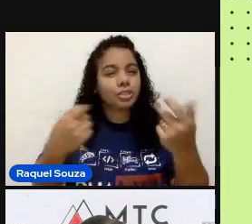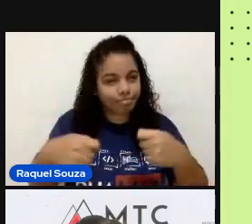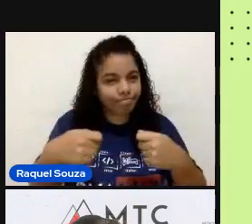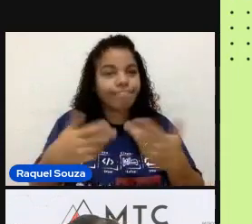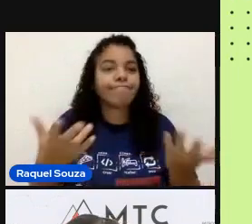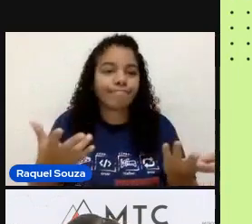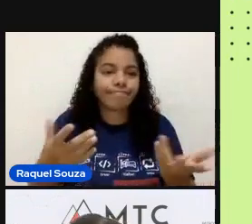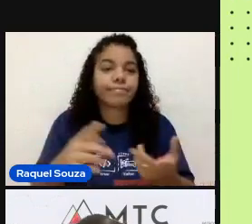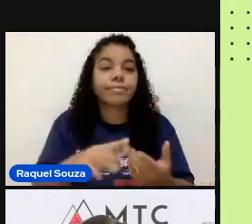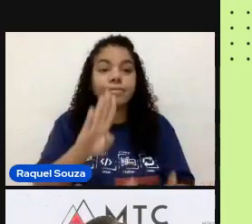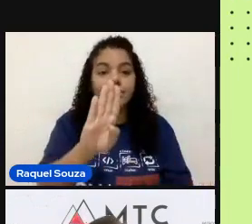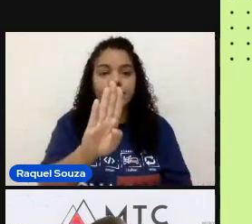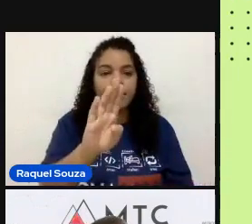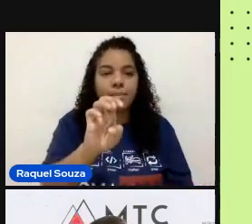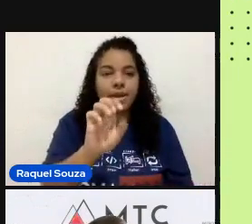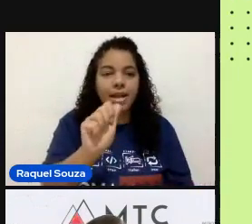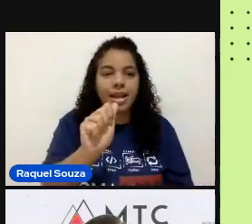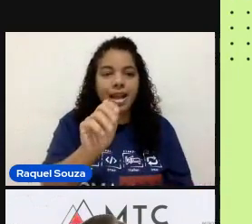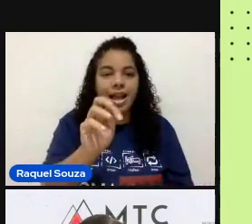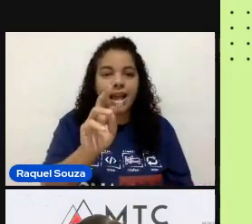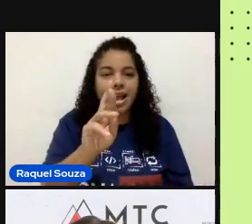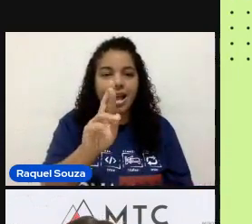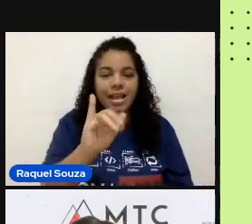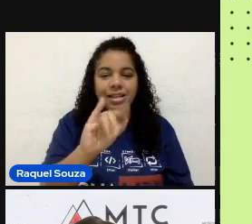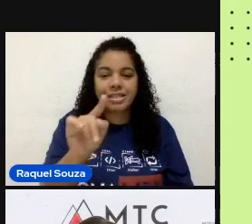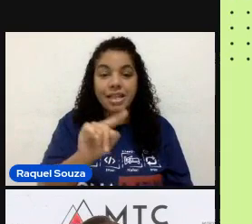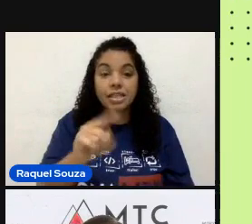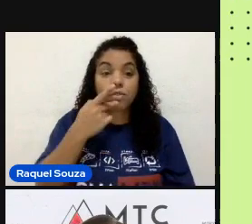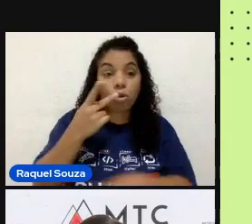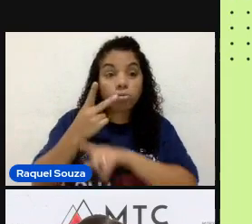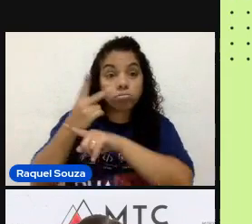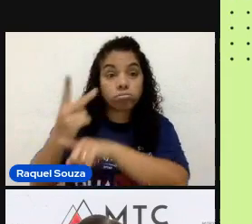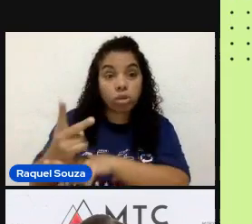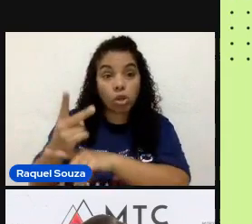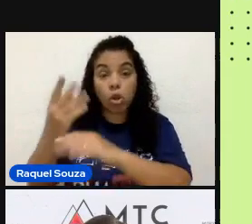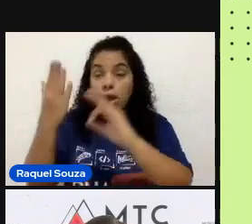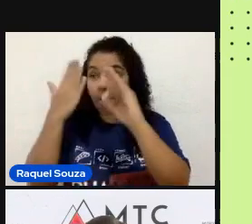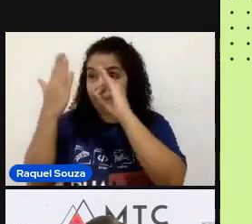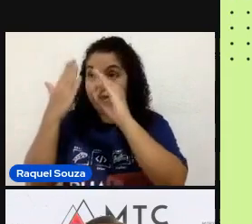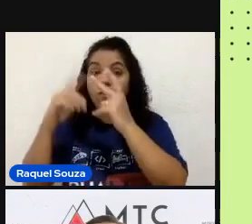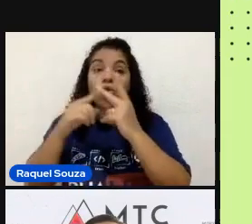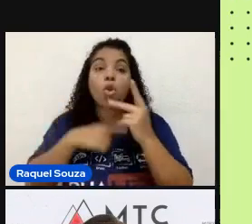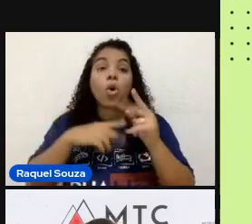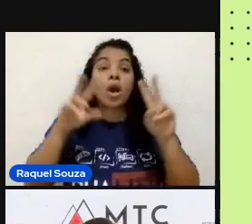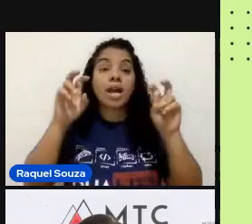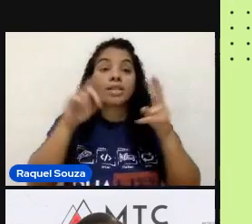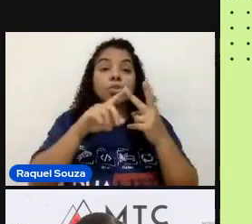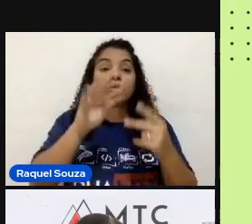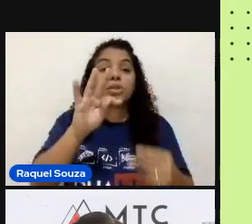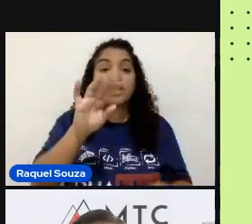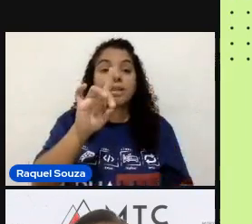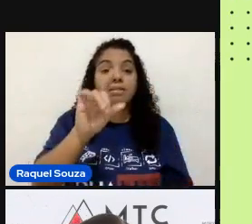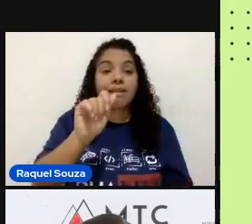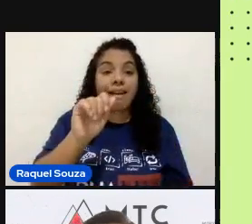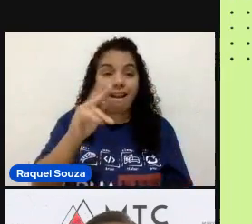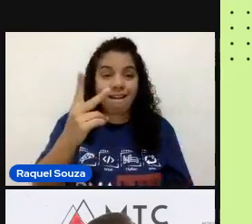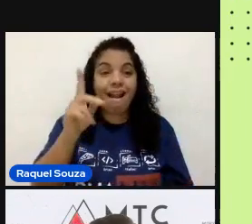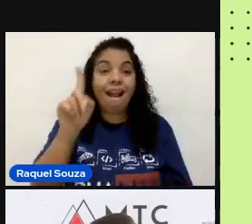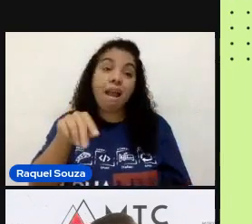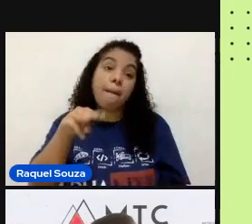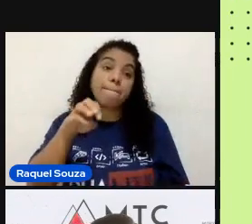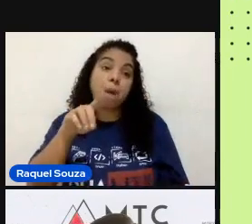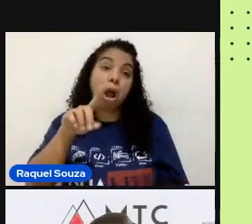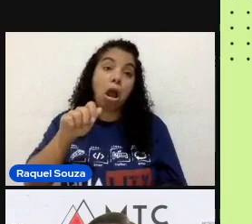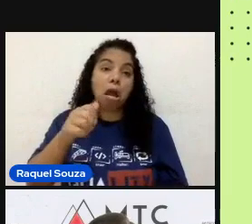A Beatriz falou ali que quando procurou um psiquiatra, também falou que o assunto TDAH era moda. Também é muito difícil